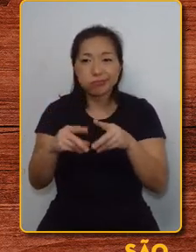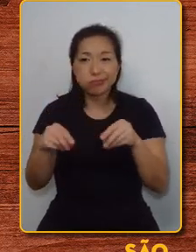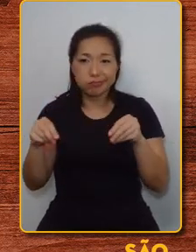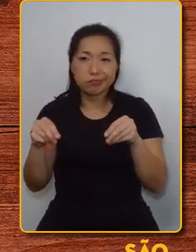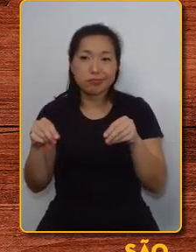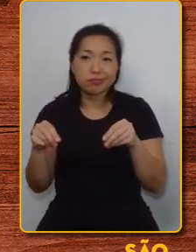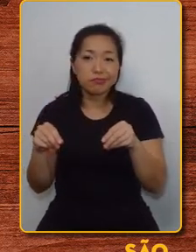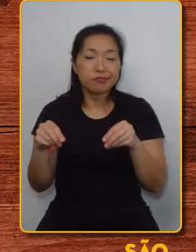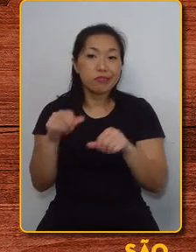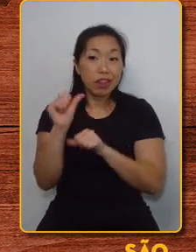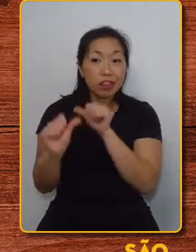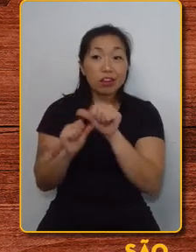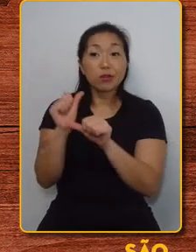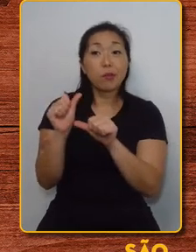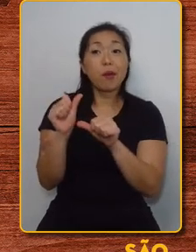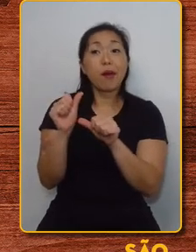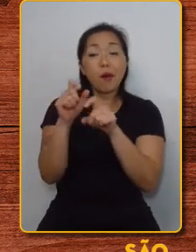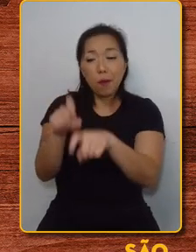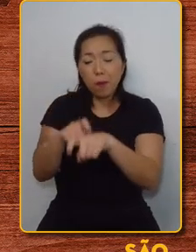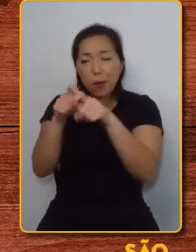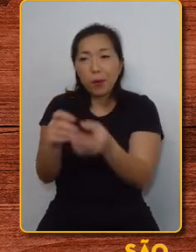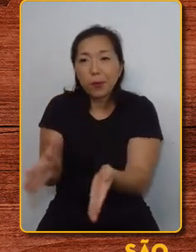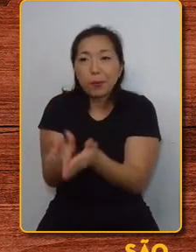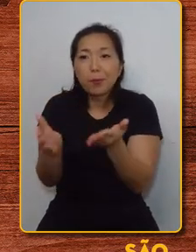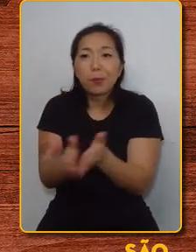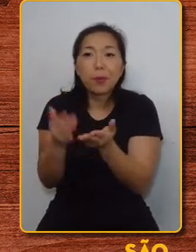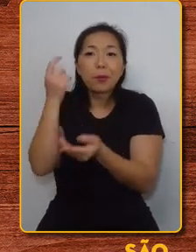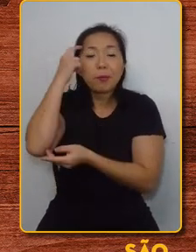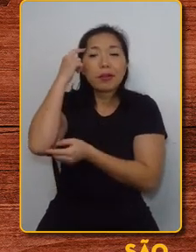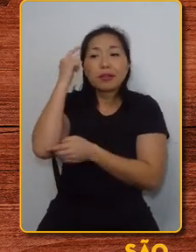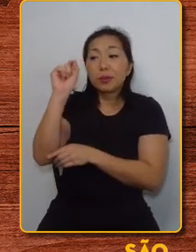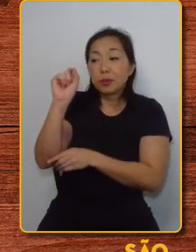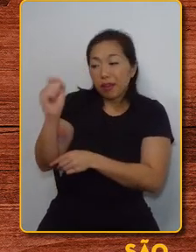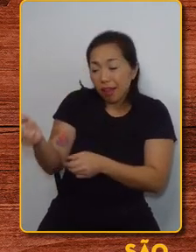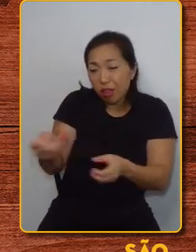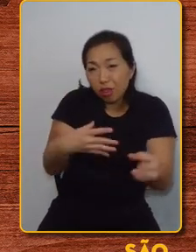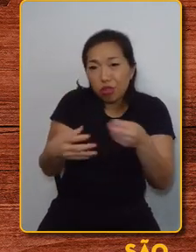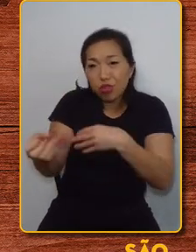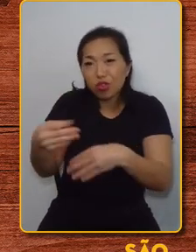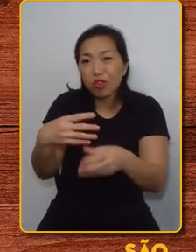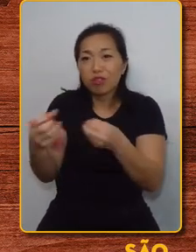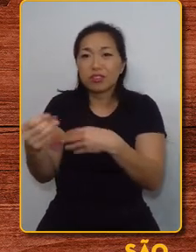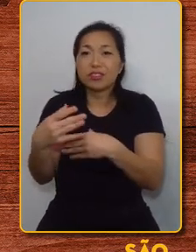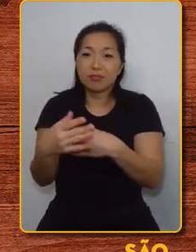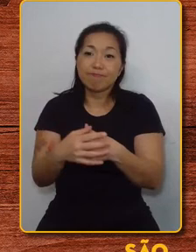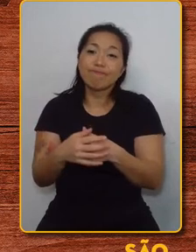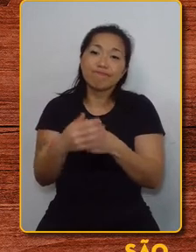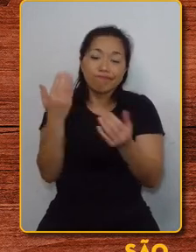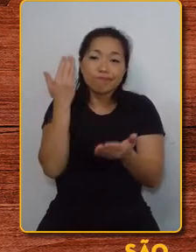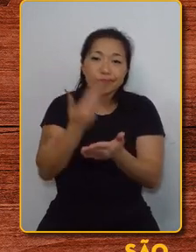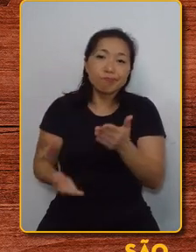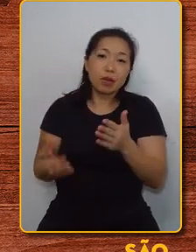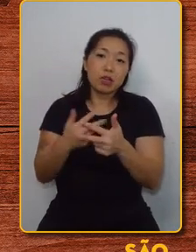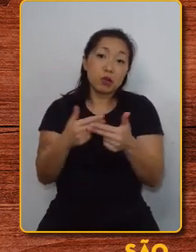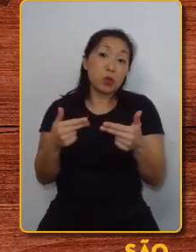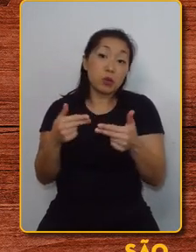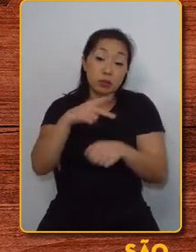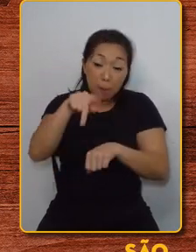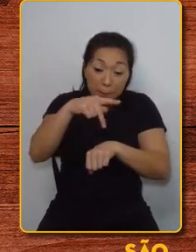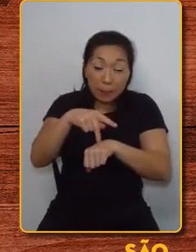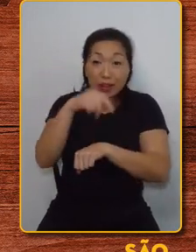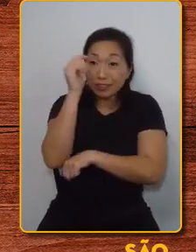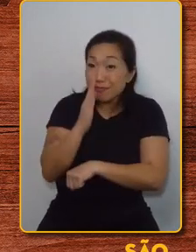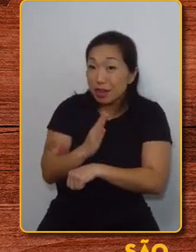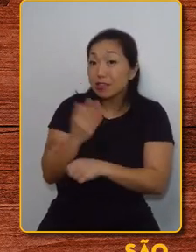de inovador, né? Então, perde um conjunto de ferramentas o país, né?